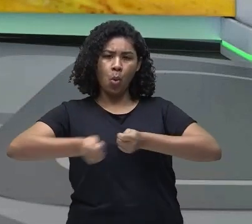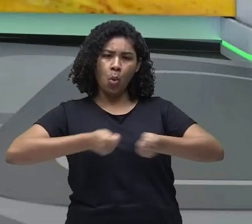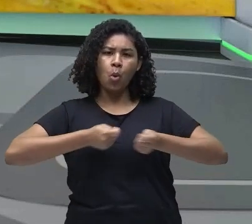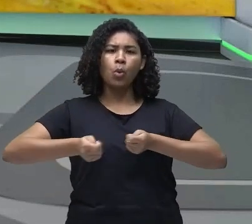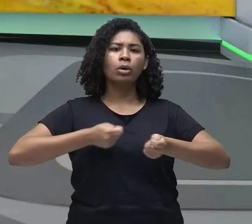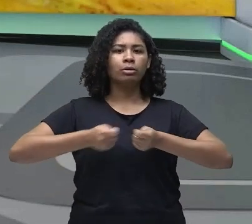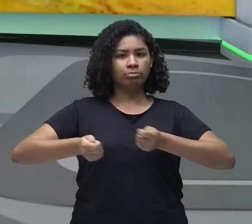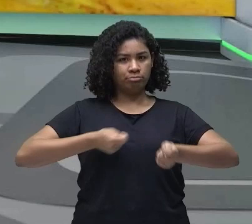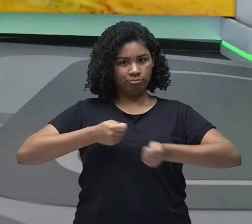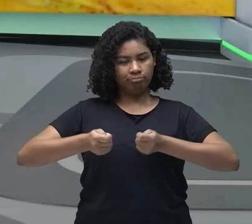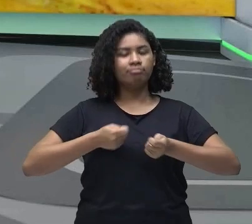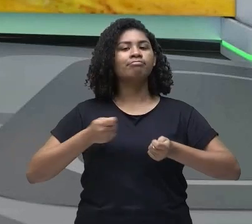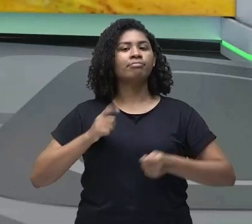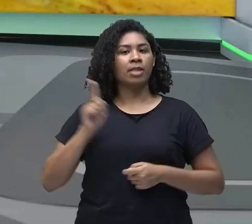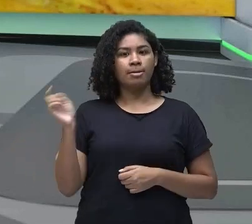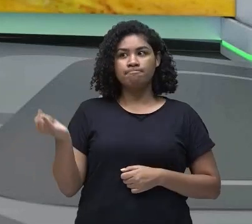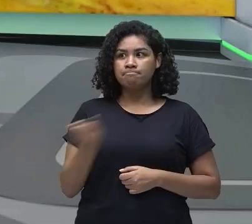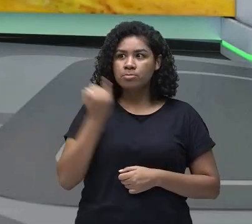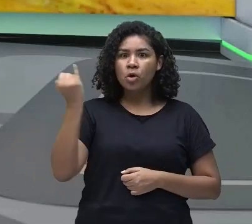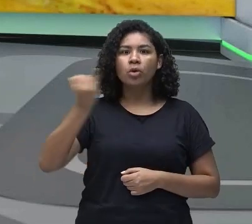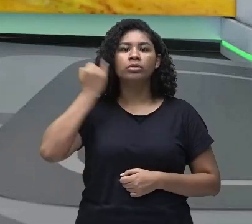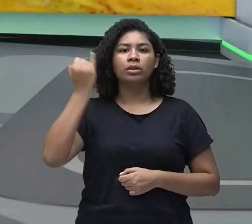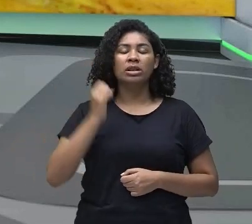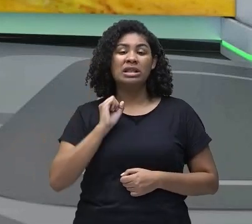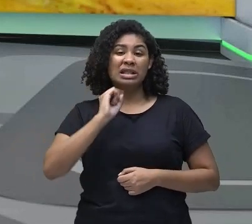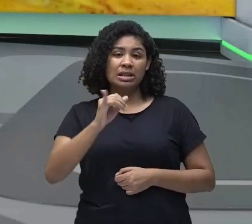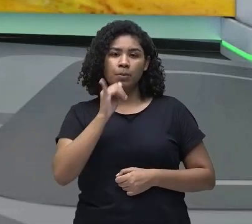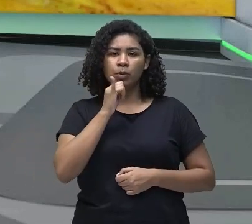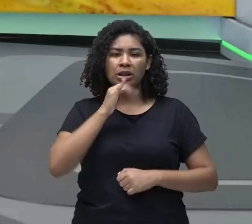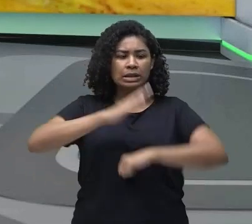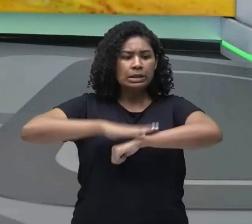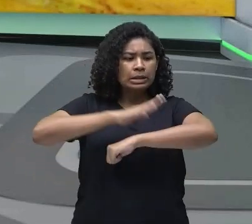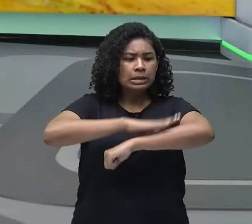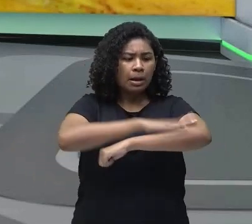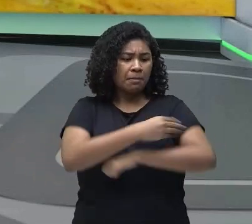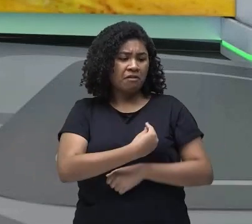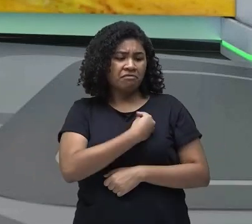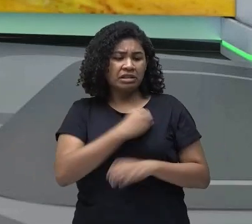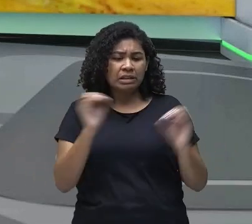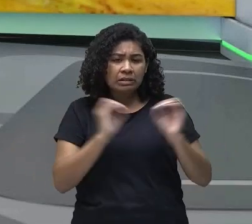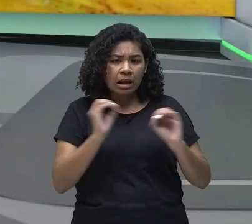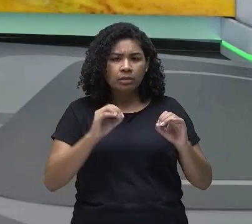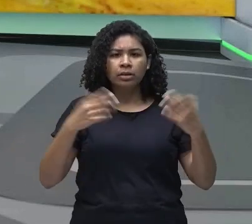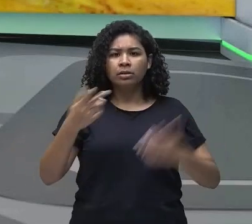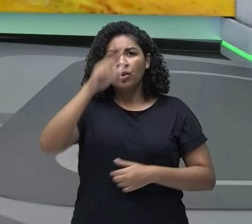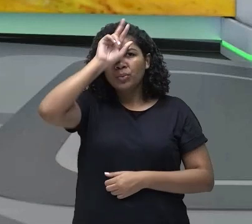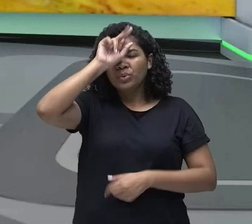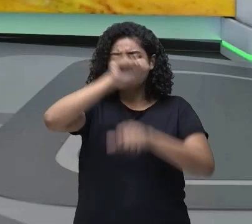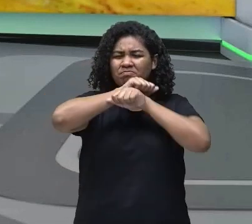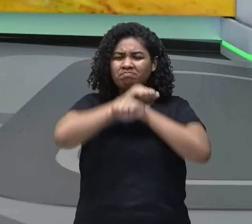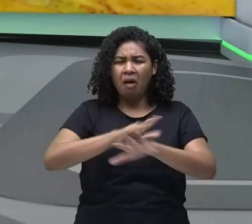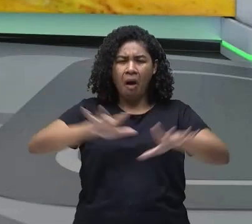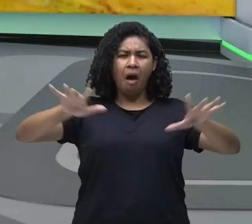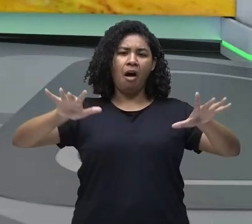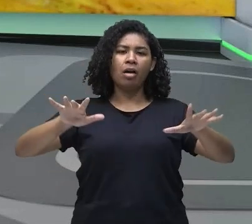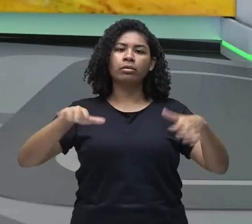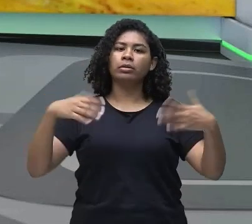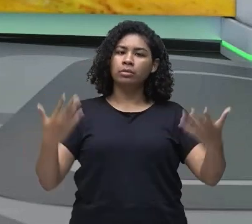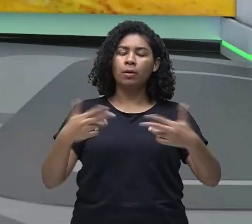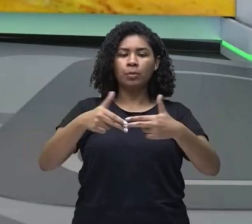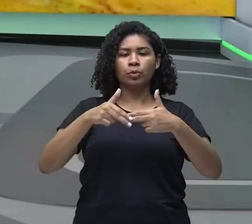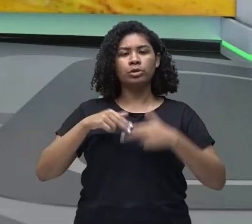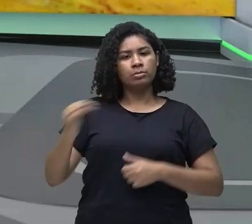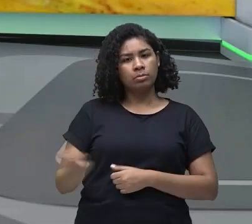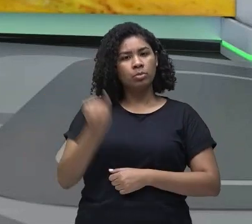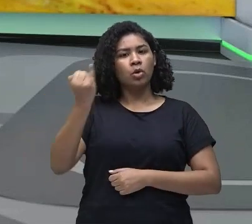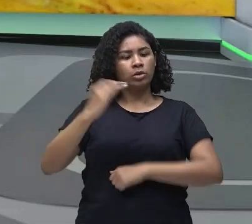grandes populações. Imagina se não tivesse sapo, a quantidade de insetos que nós teríamos. Então, relembrando